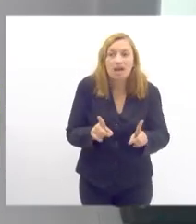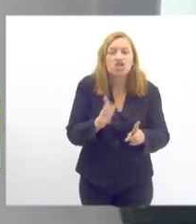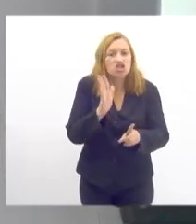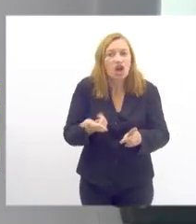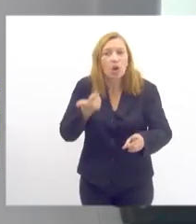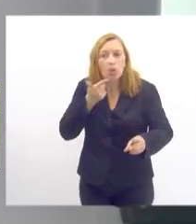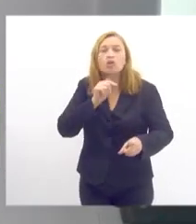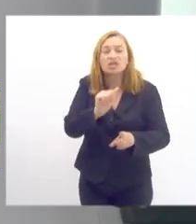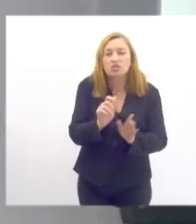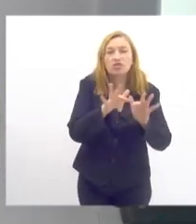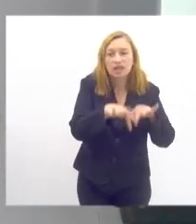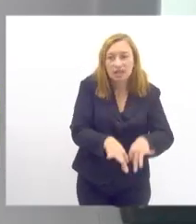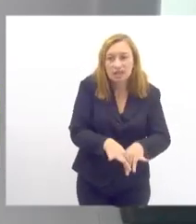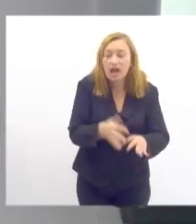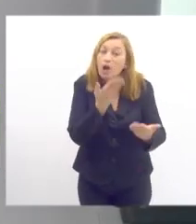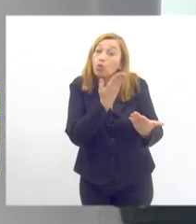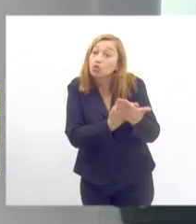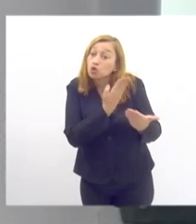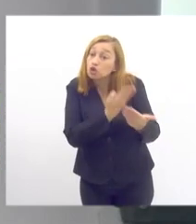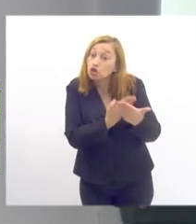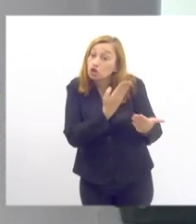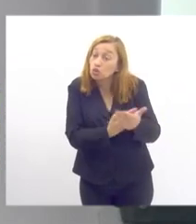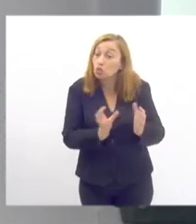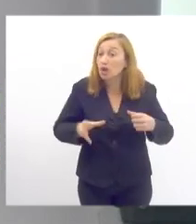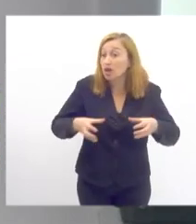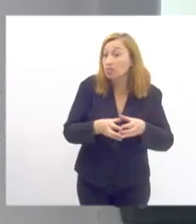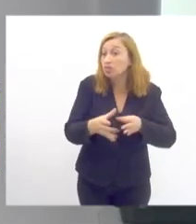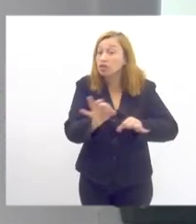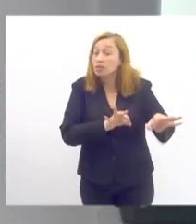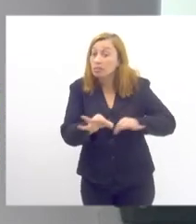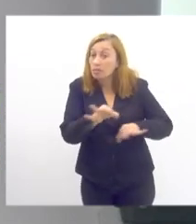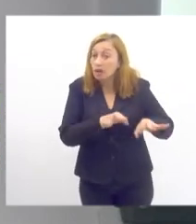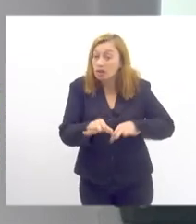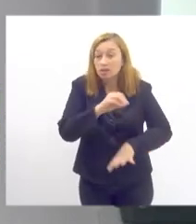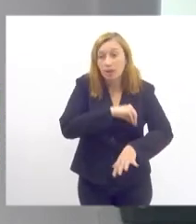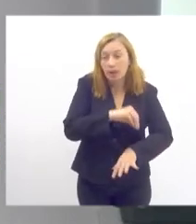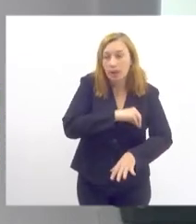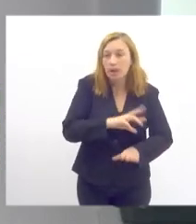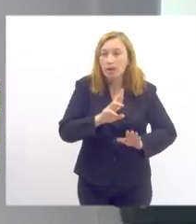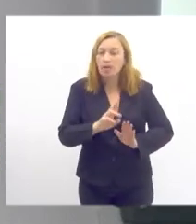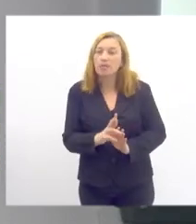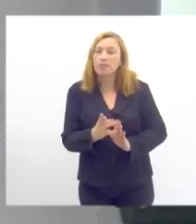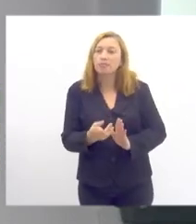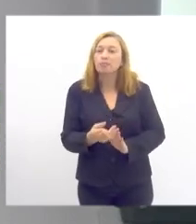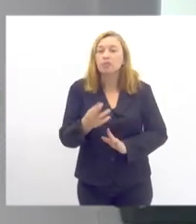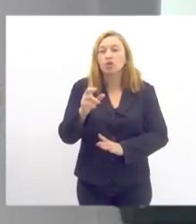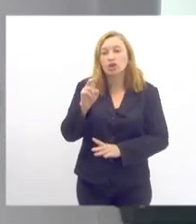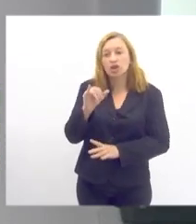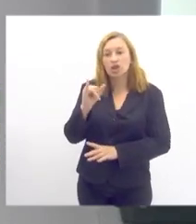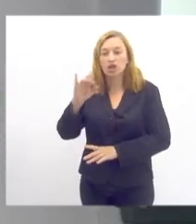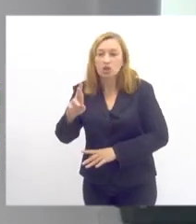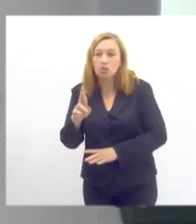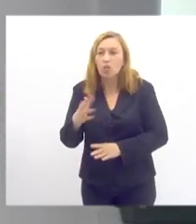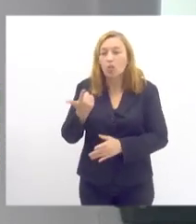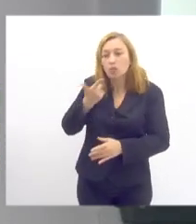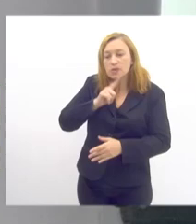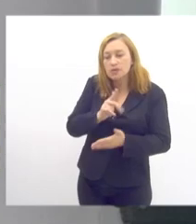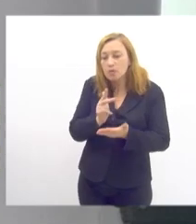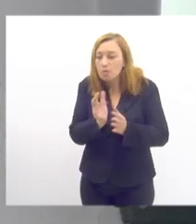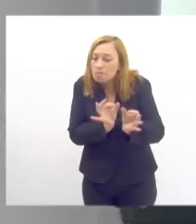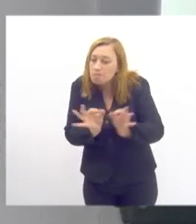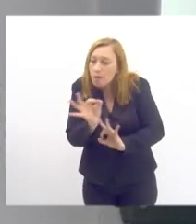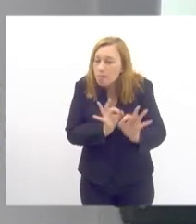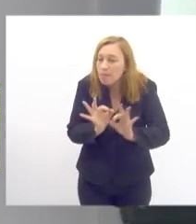conseguiu concluir os estudos, a comissão do plano de cargos, né, na figura do Igor, a gente conseguiu desenhar